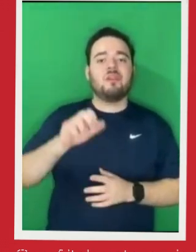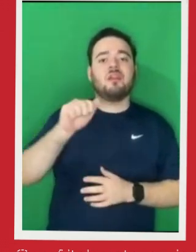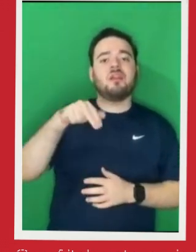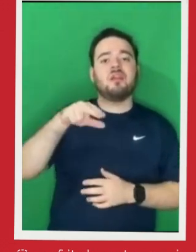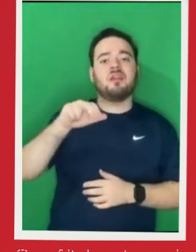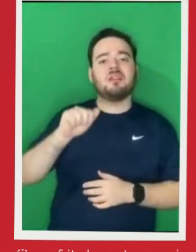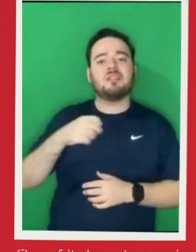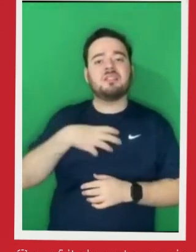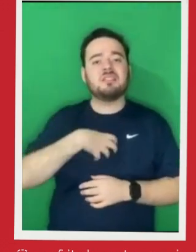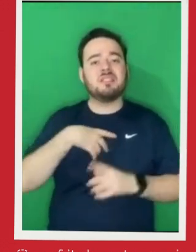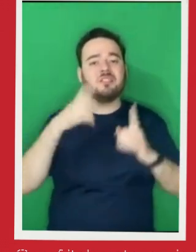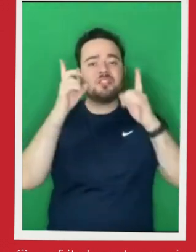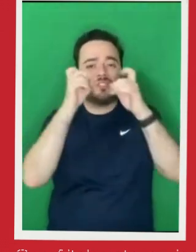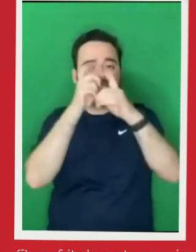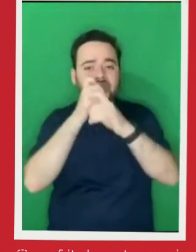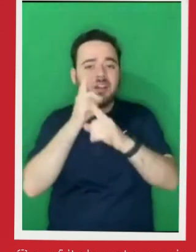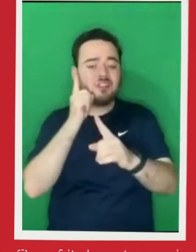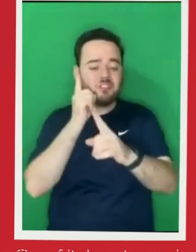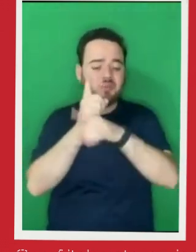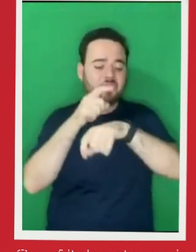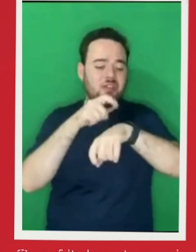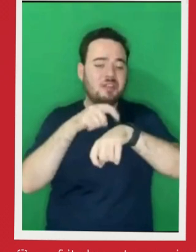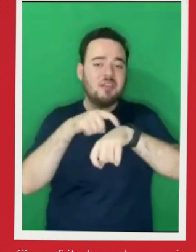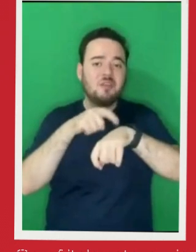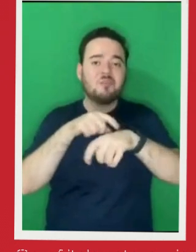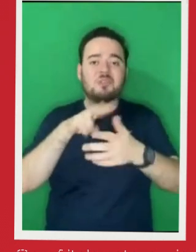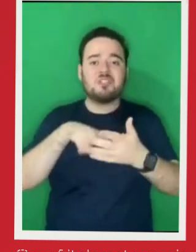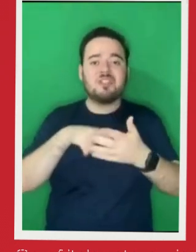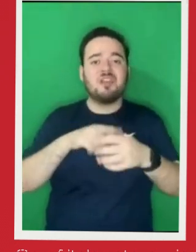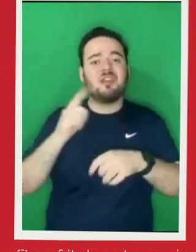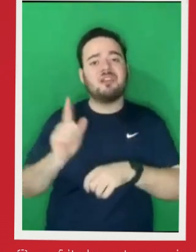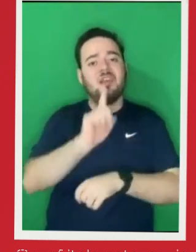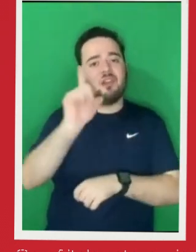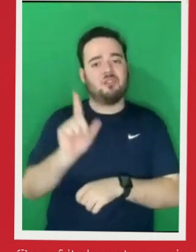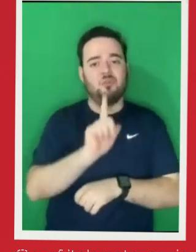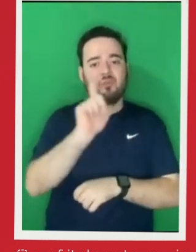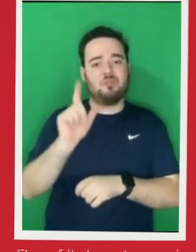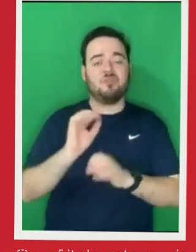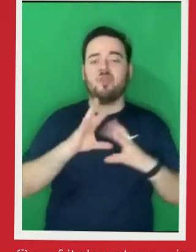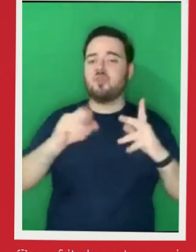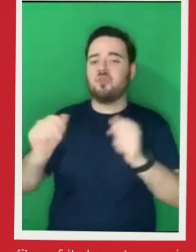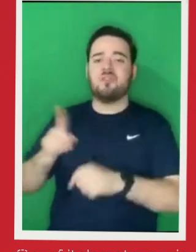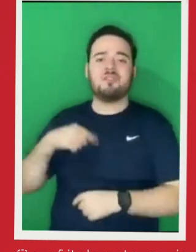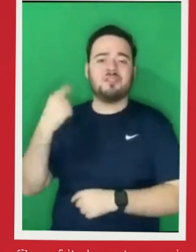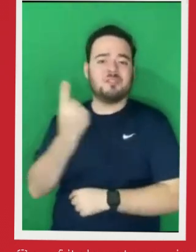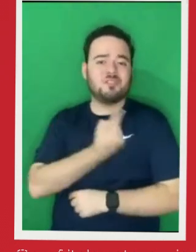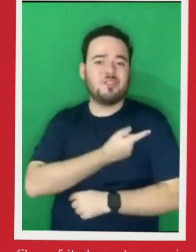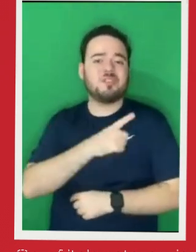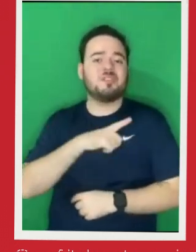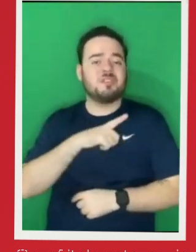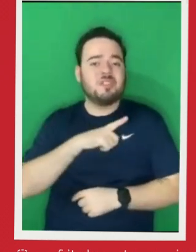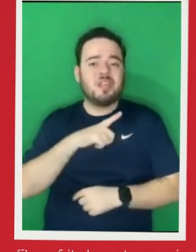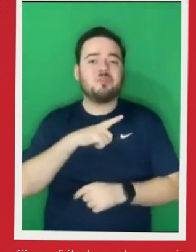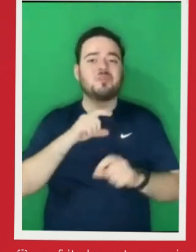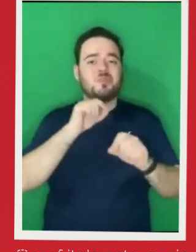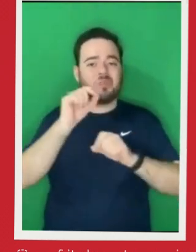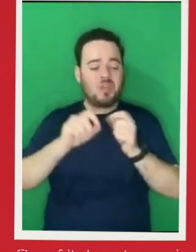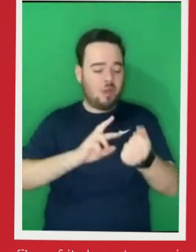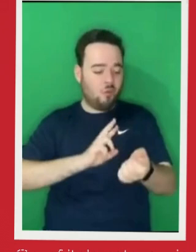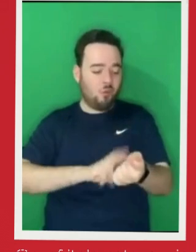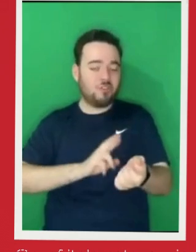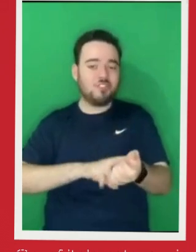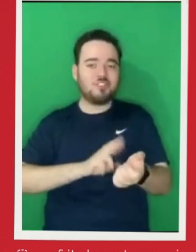A Ana disse que sente dificuldade em encontrar tempo para ler literatura. Sabe, Ana, se eu pudesse dizer, todas nós temos que manter na